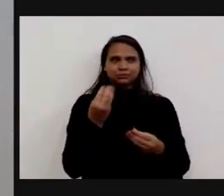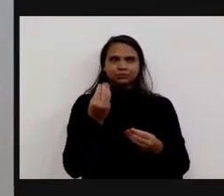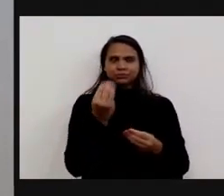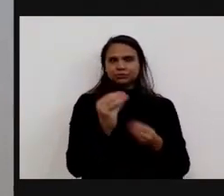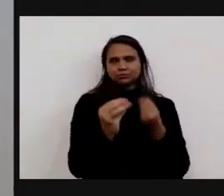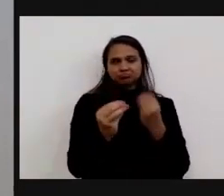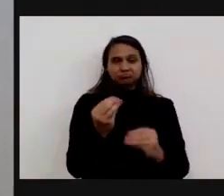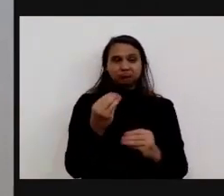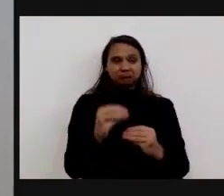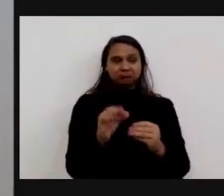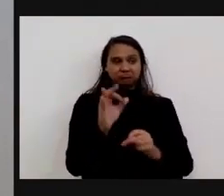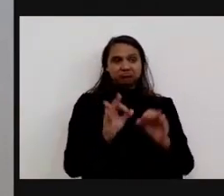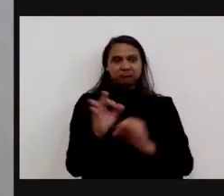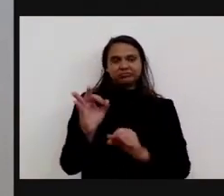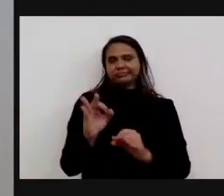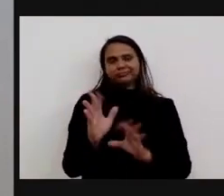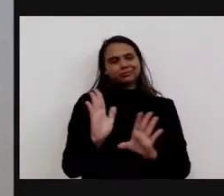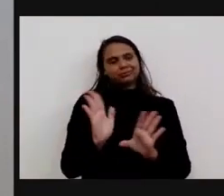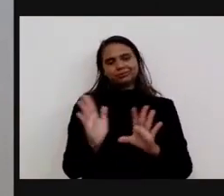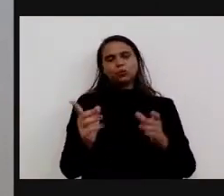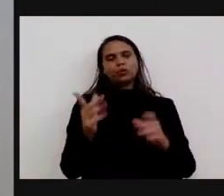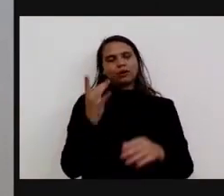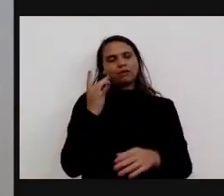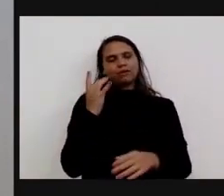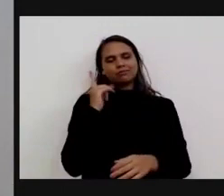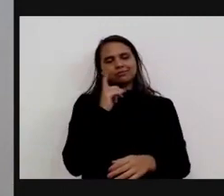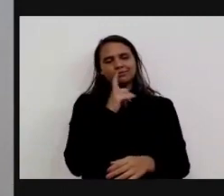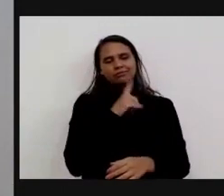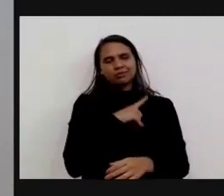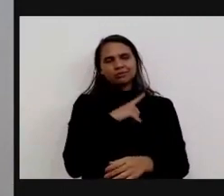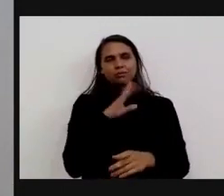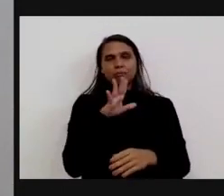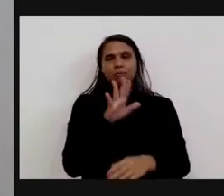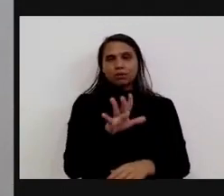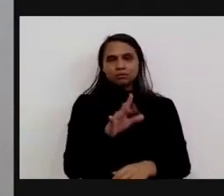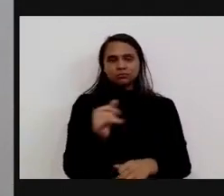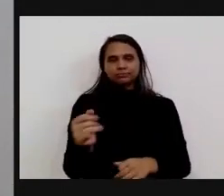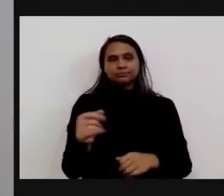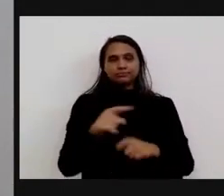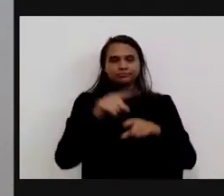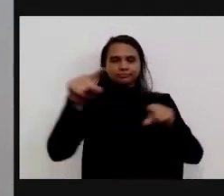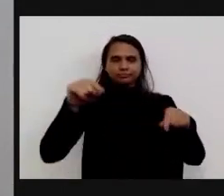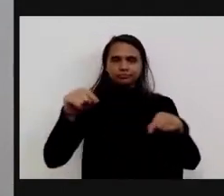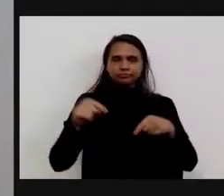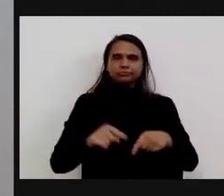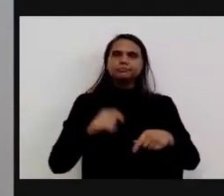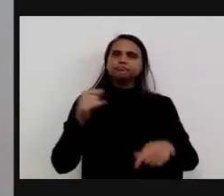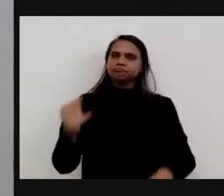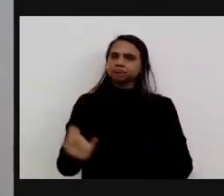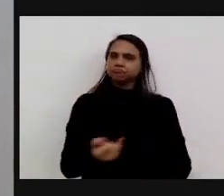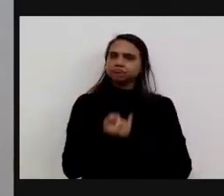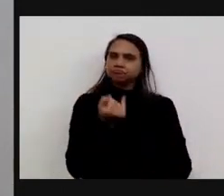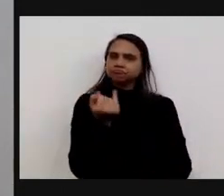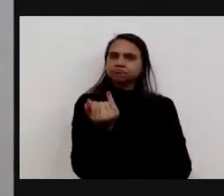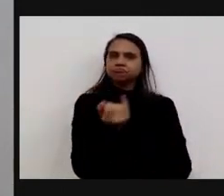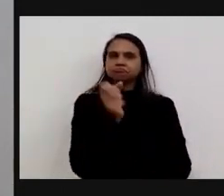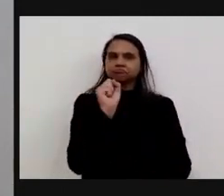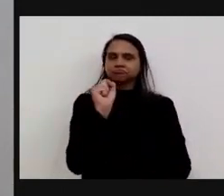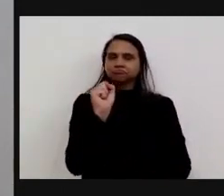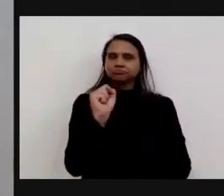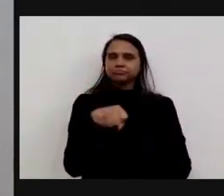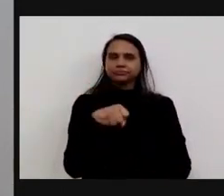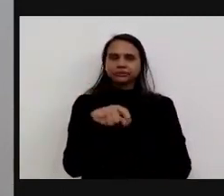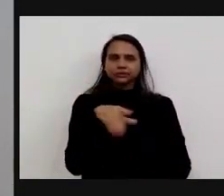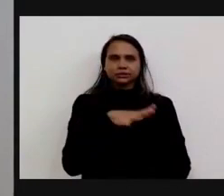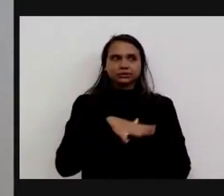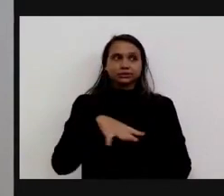isso aqui resolveu é uma coisa complexa mas ambiência ela importa muito é inclusive essa área que a gente que eu tô agora